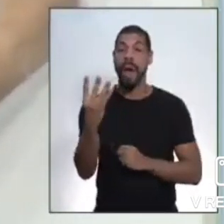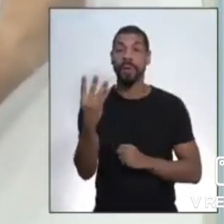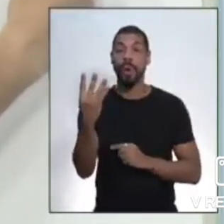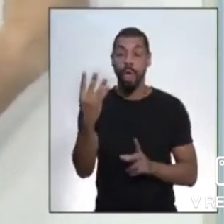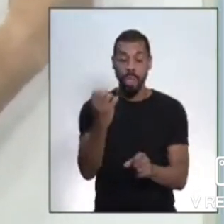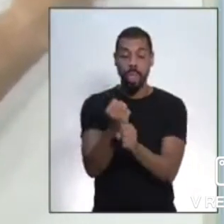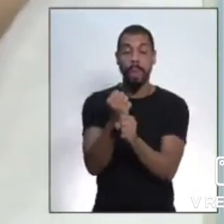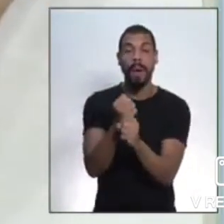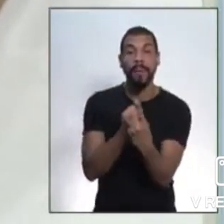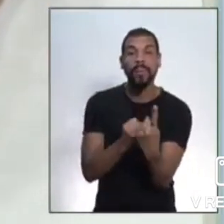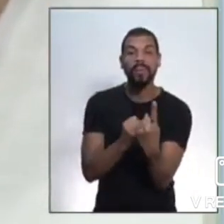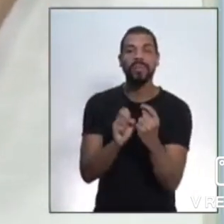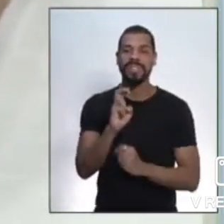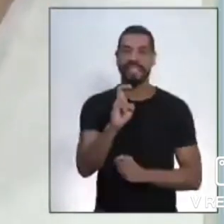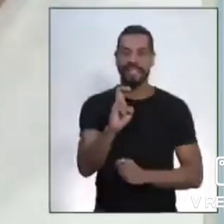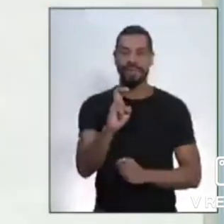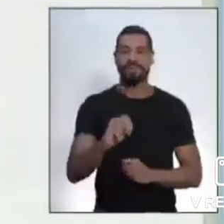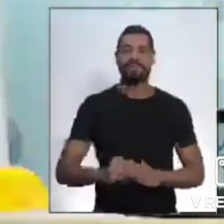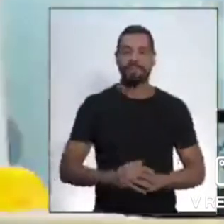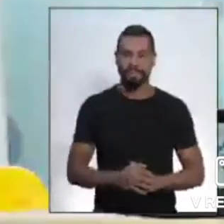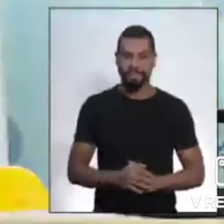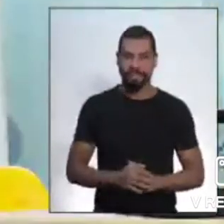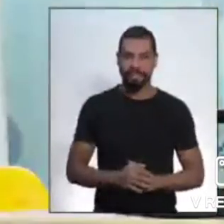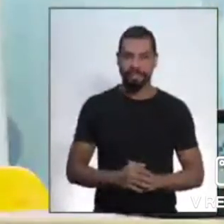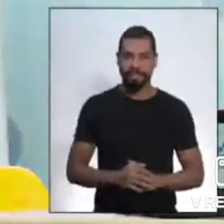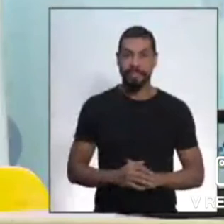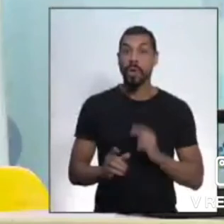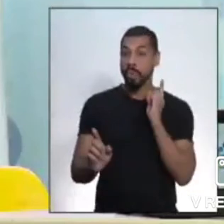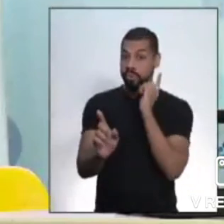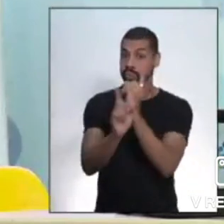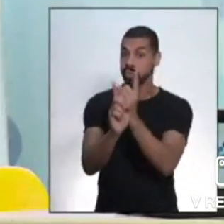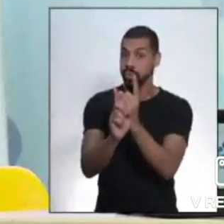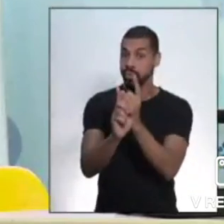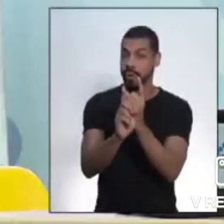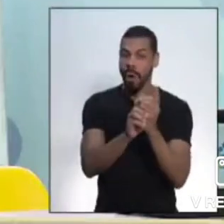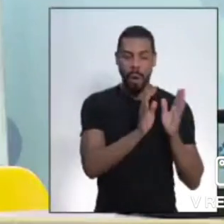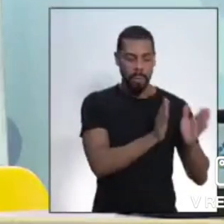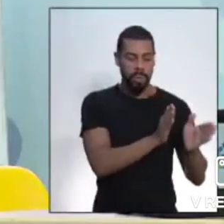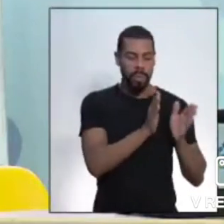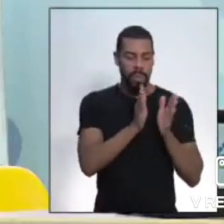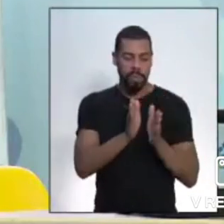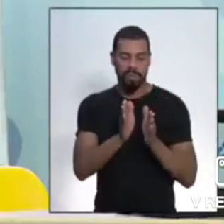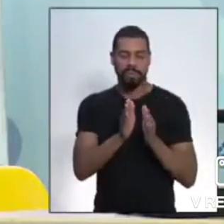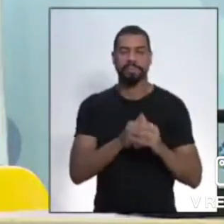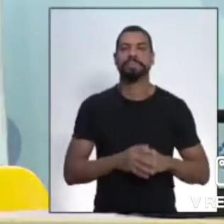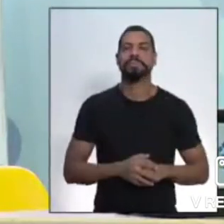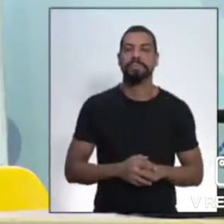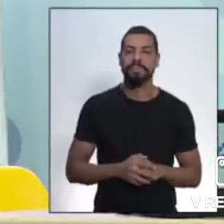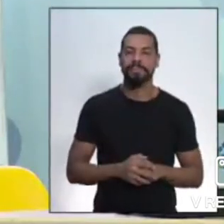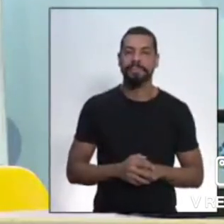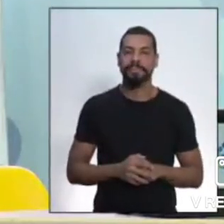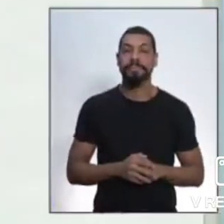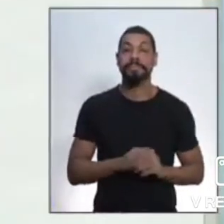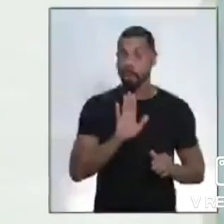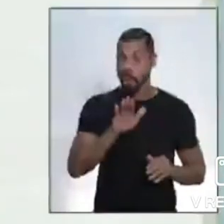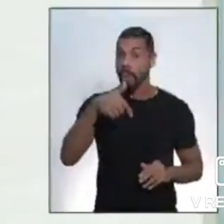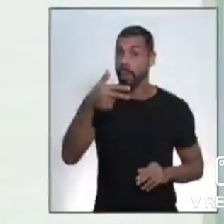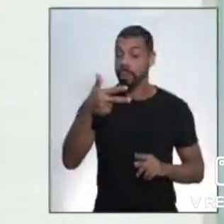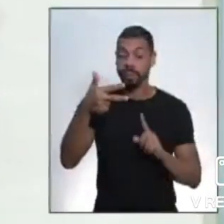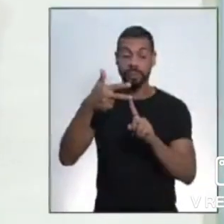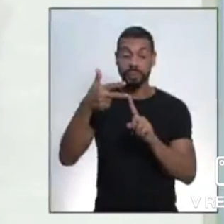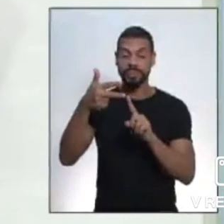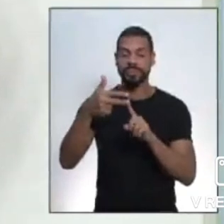1, 5. Montei a segunda questão aí da sequência, né? Vou para o terceiro,